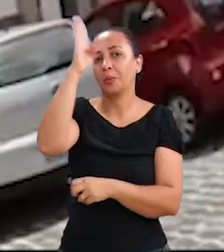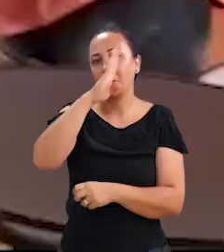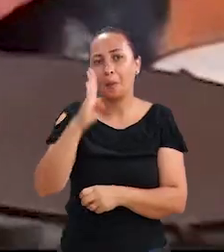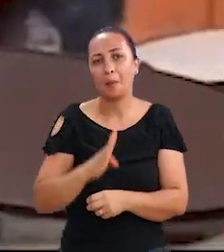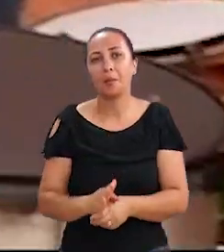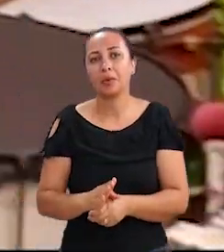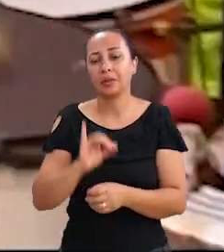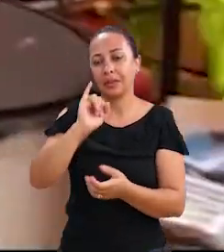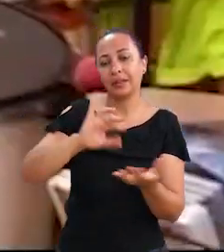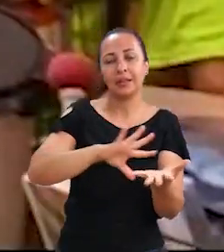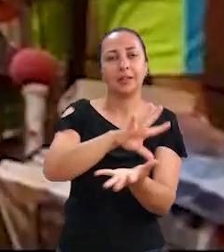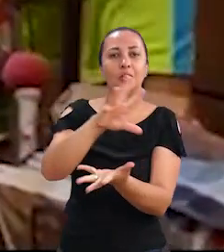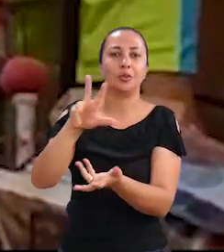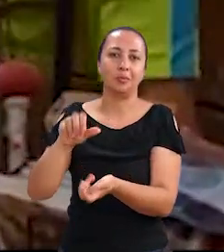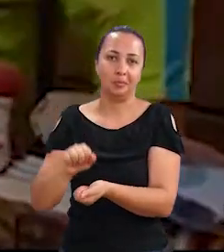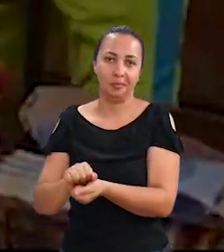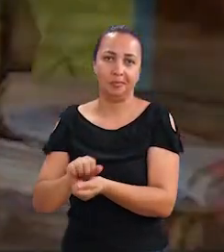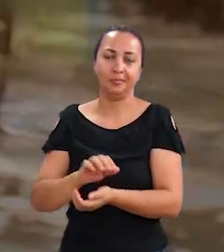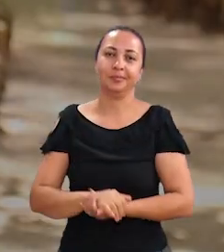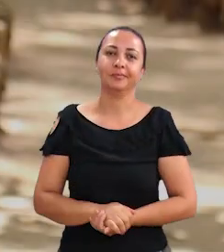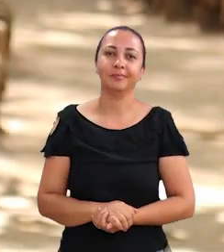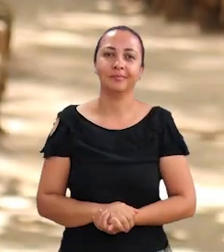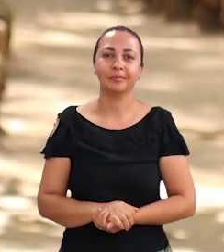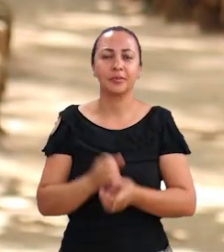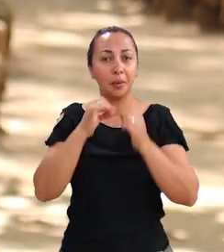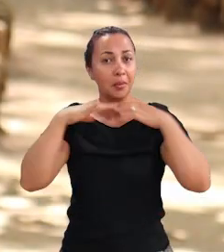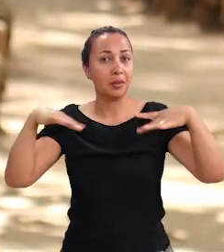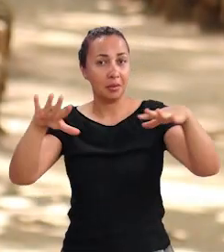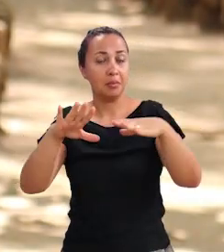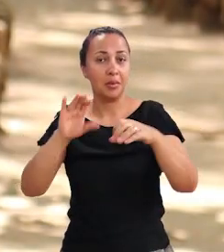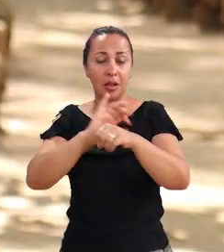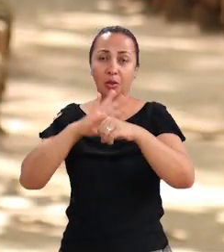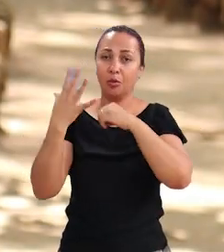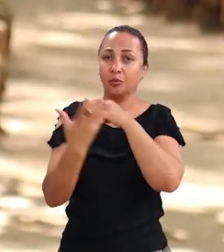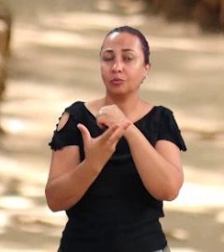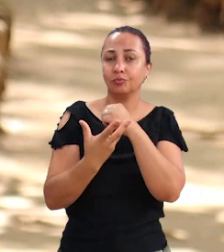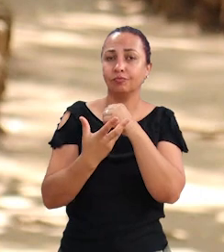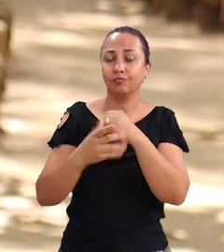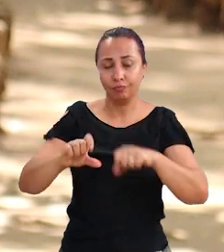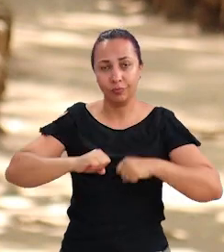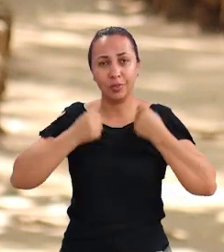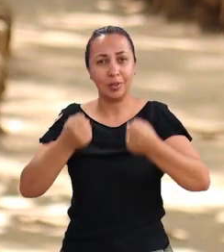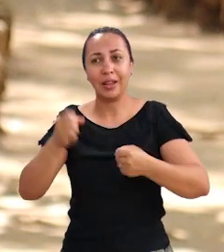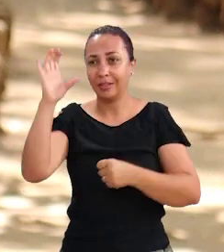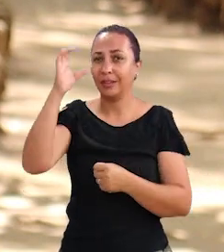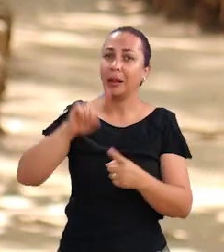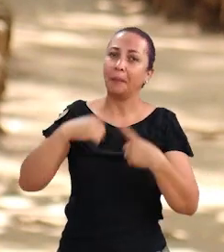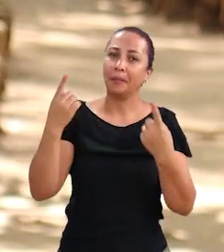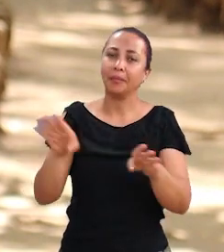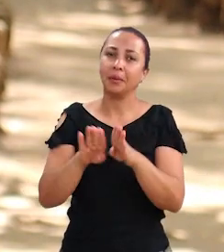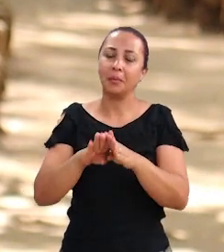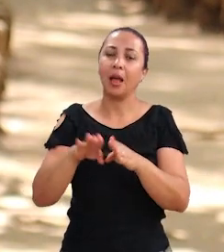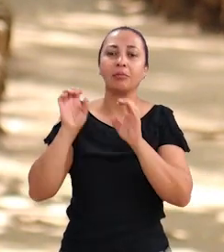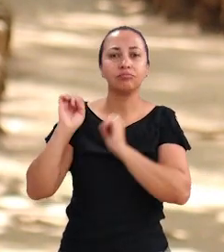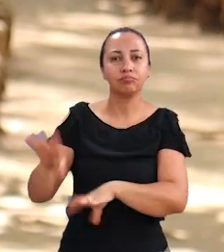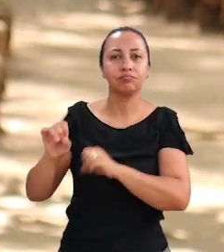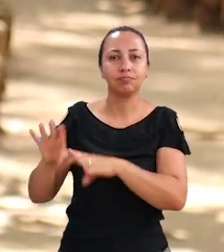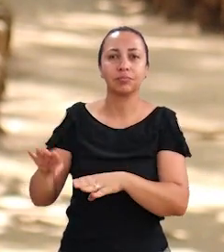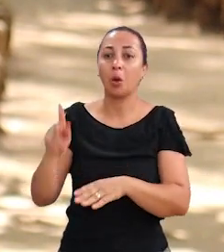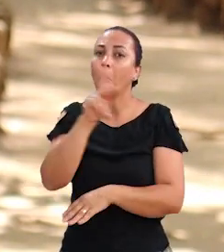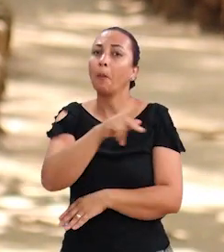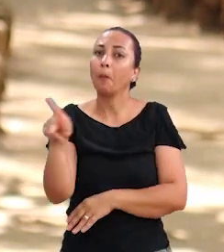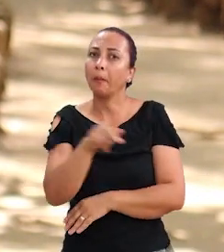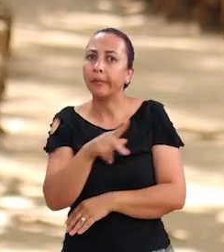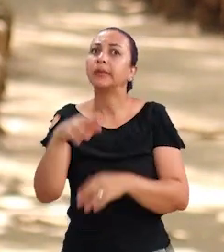do Brasil internacionalmente. A pandemia de Covid-19 desafiou não só a ciência, mas também a educação.